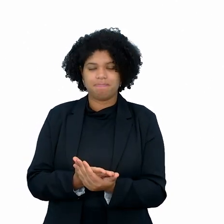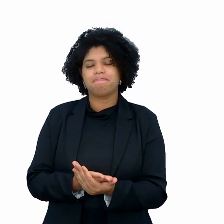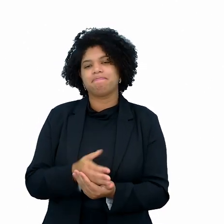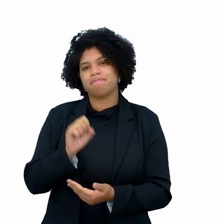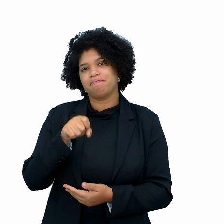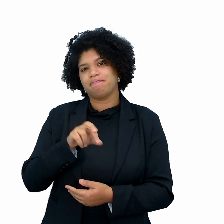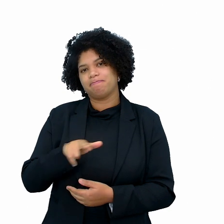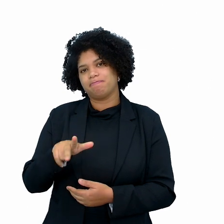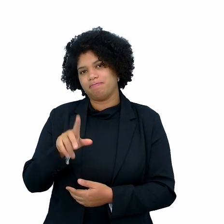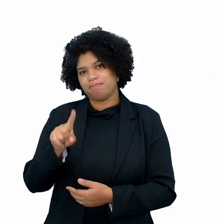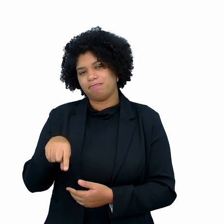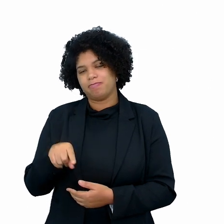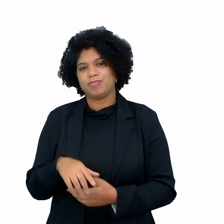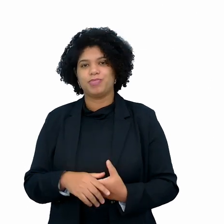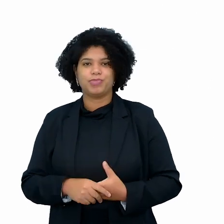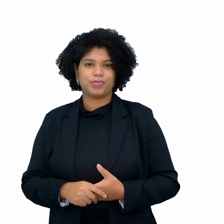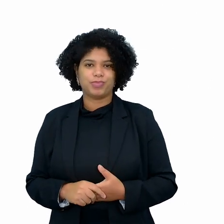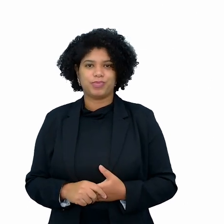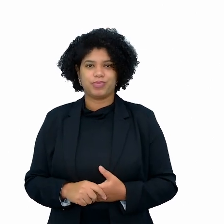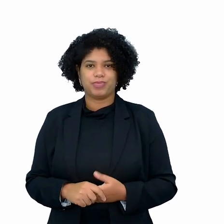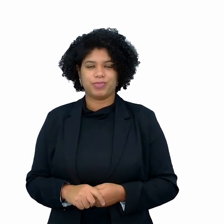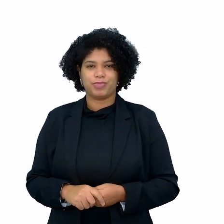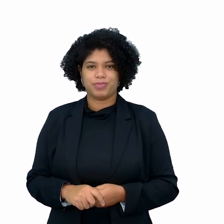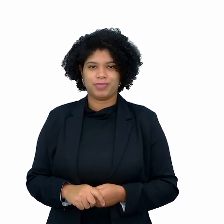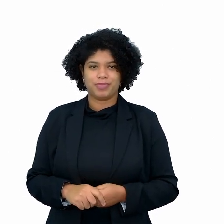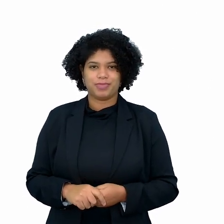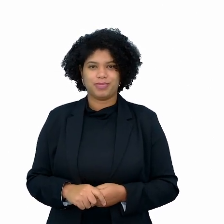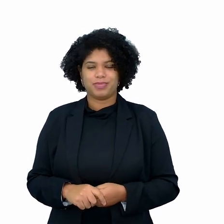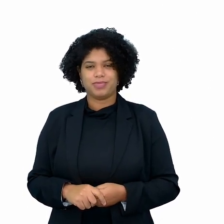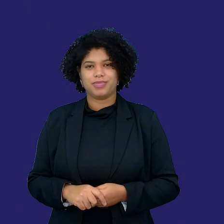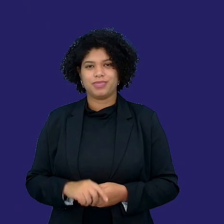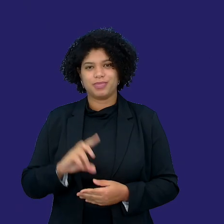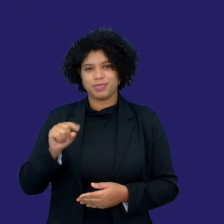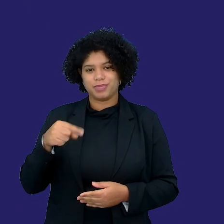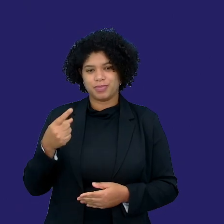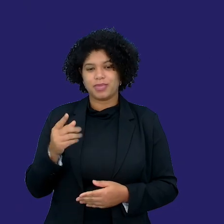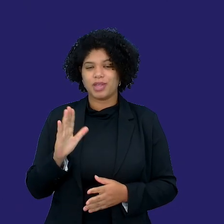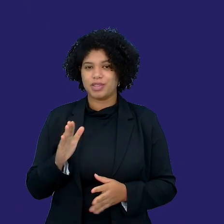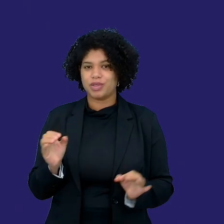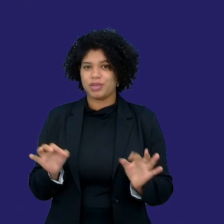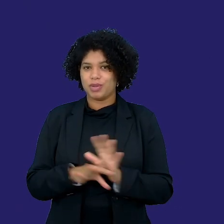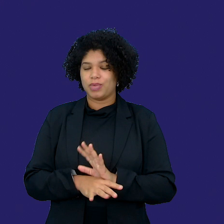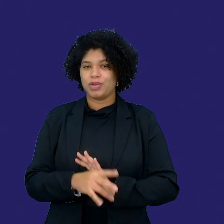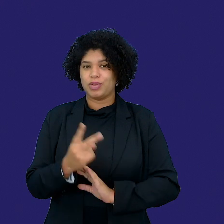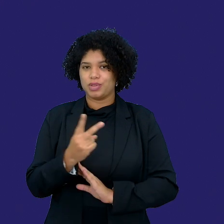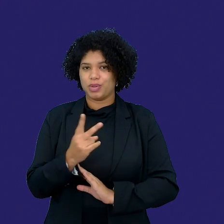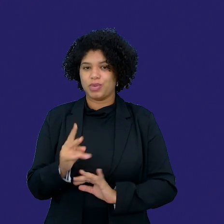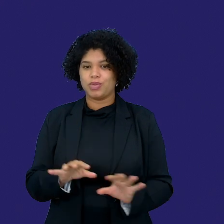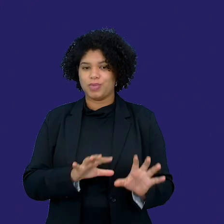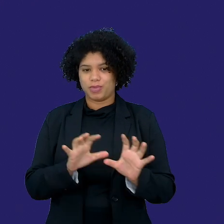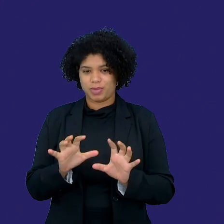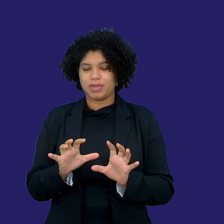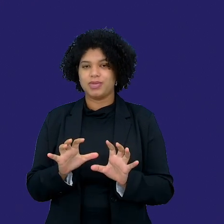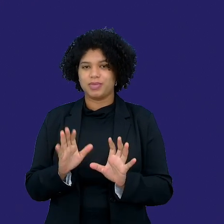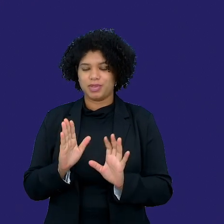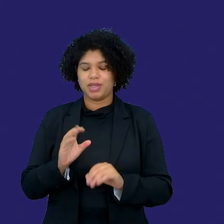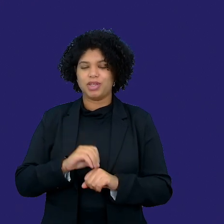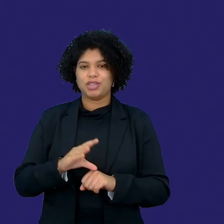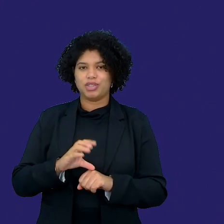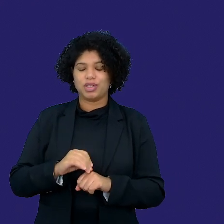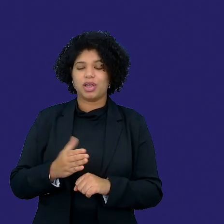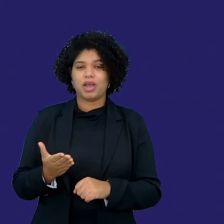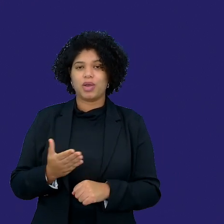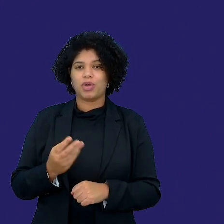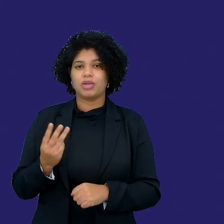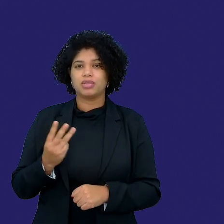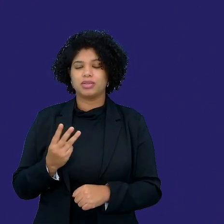é diferente. Então, passando então, né, terminamos esse segundo momento de sugestões, né,